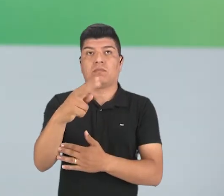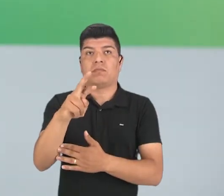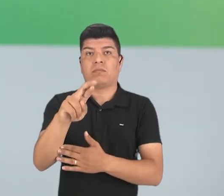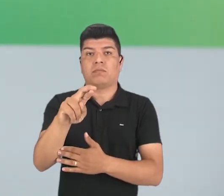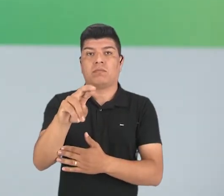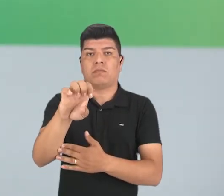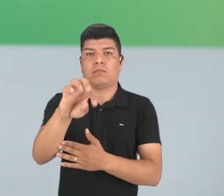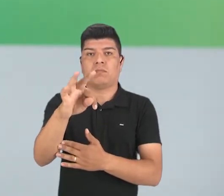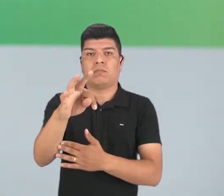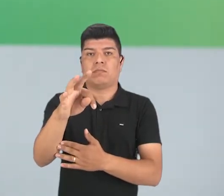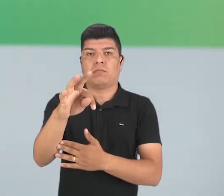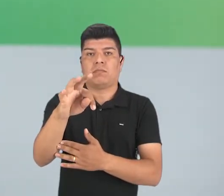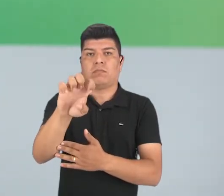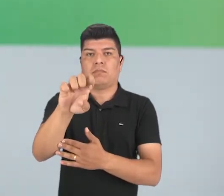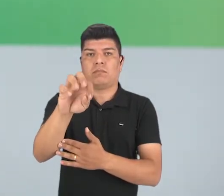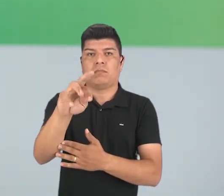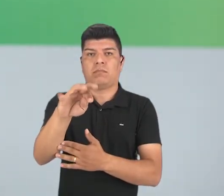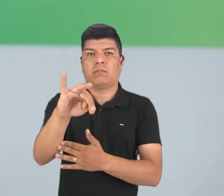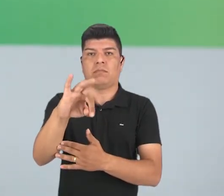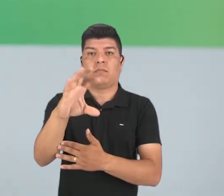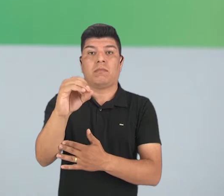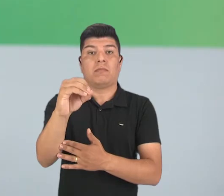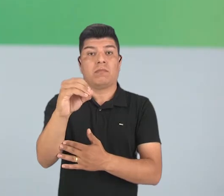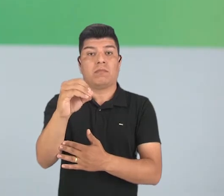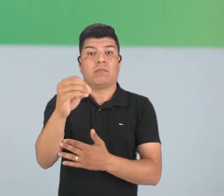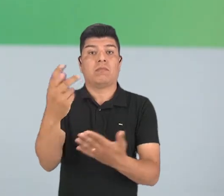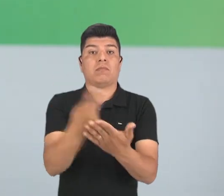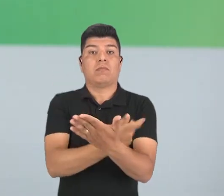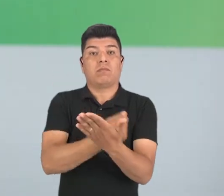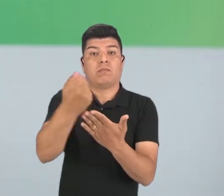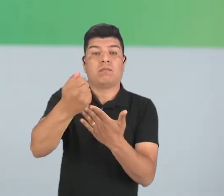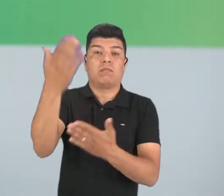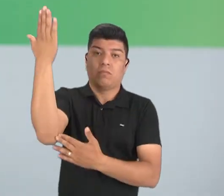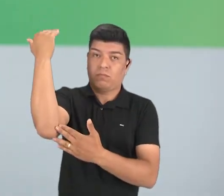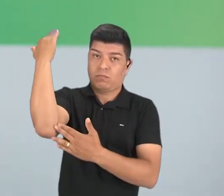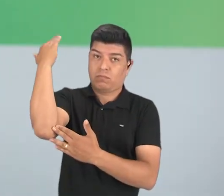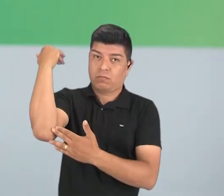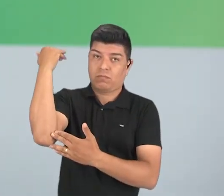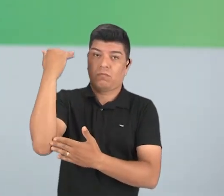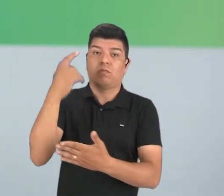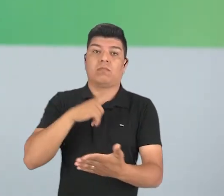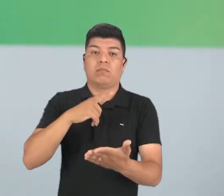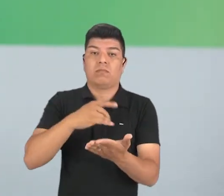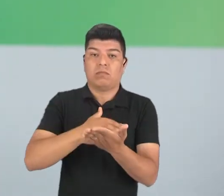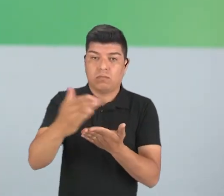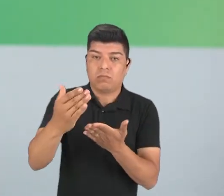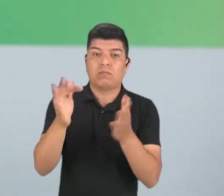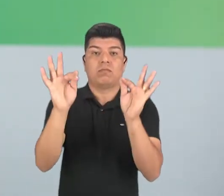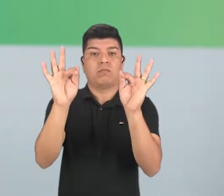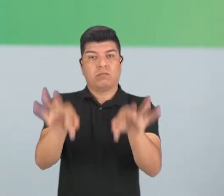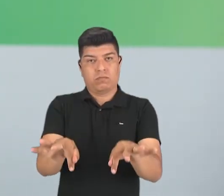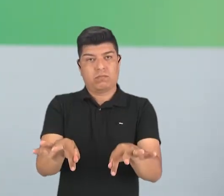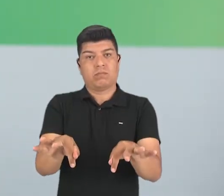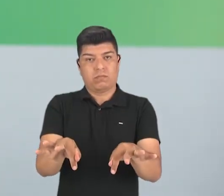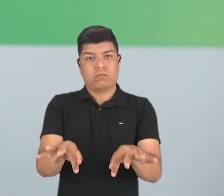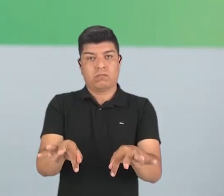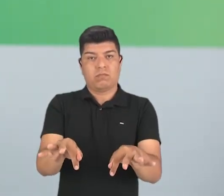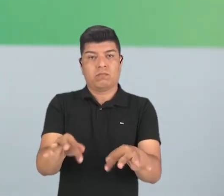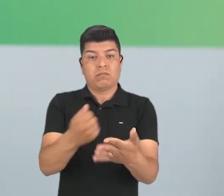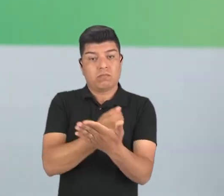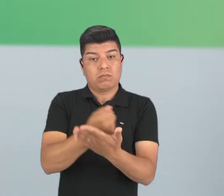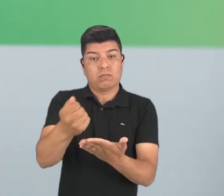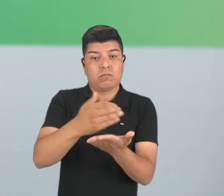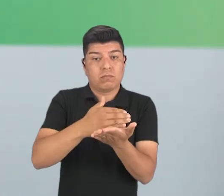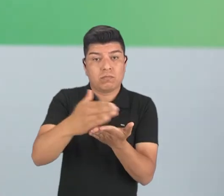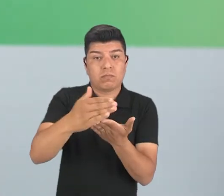uma ação que aconteceu no passado, que teve um início e teve um fim. Uma ação que começou e que